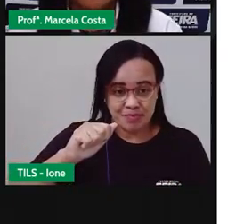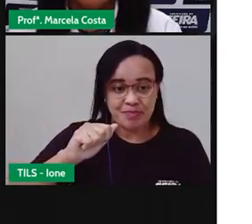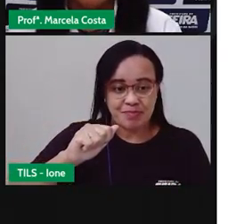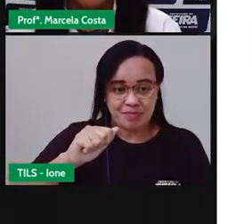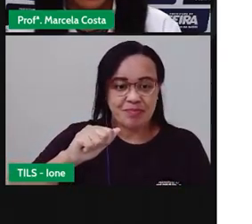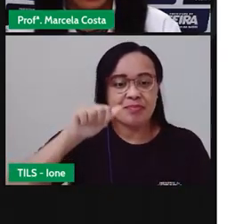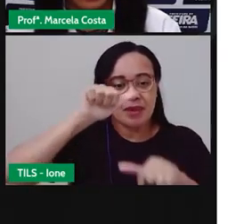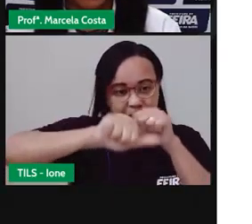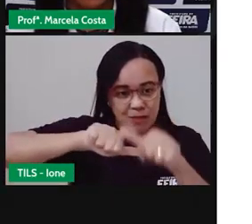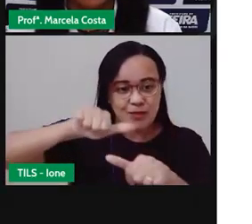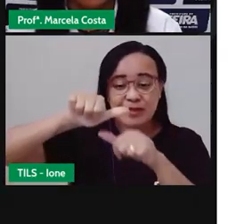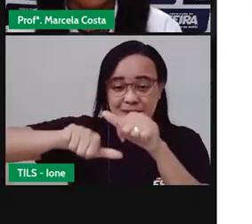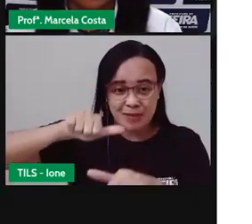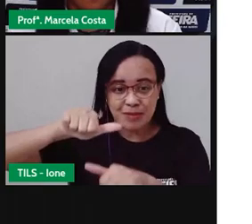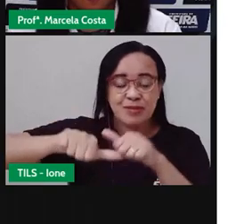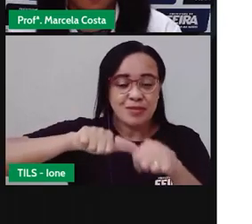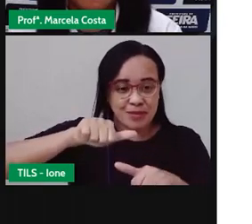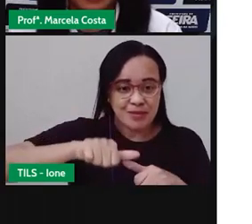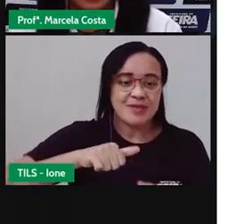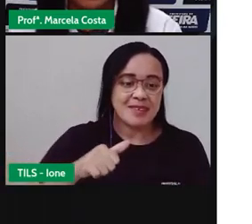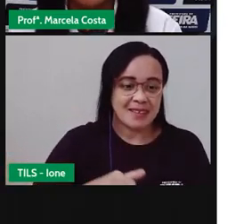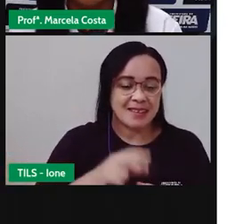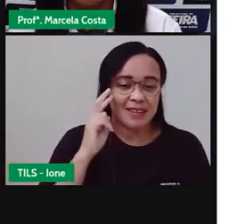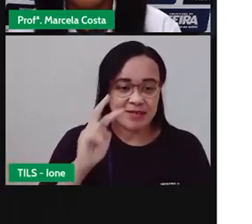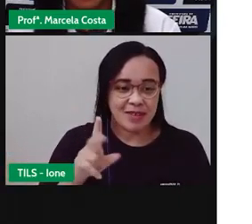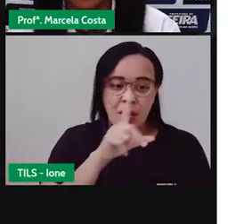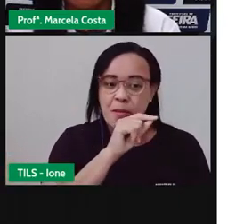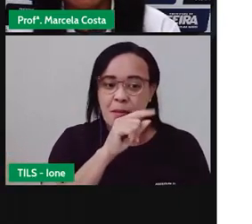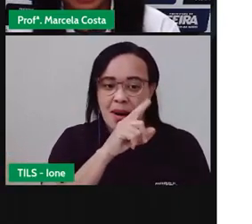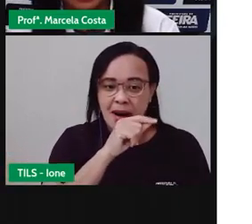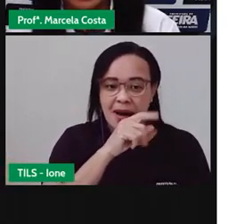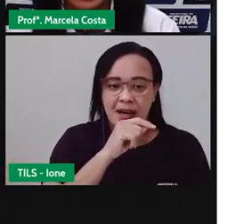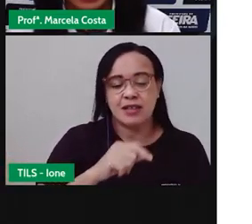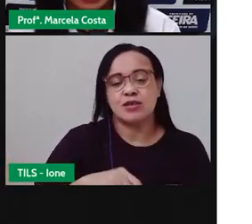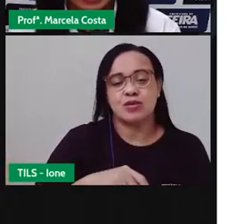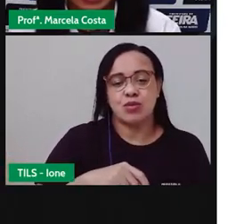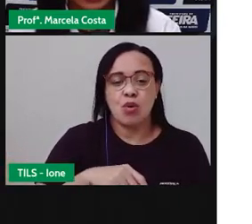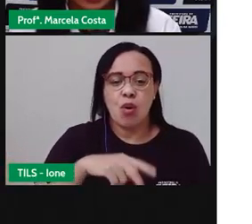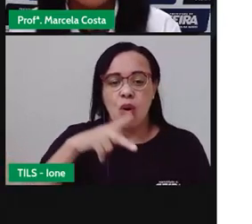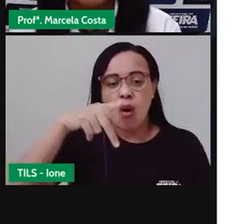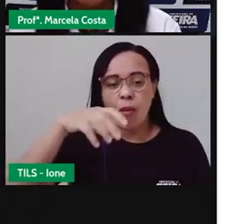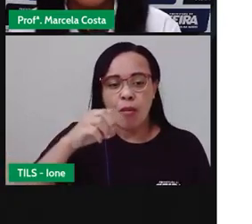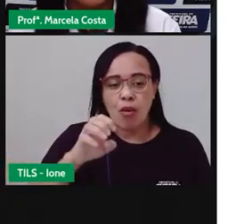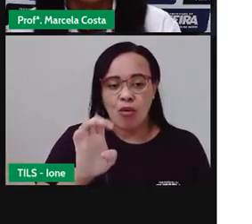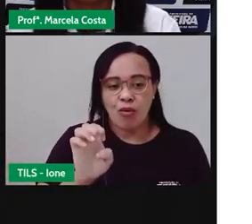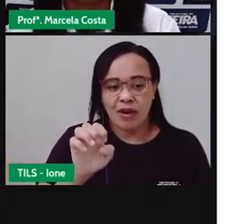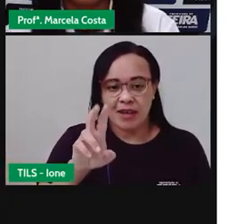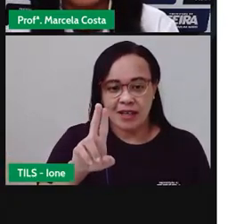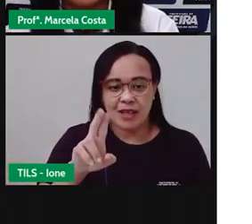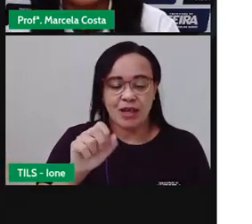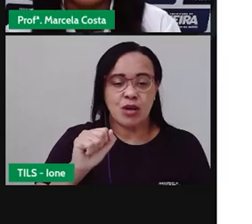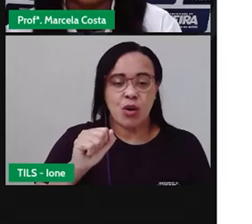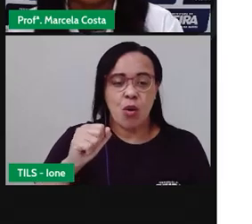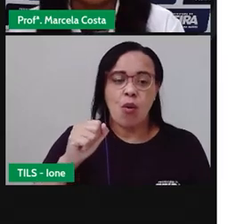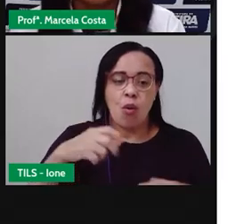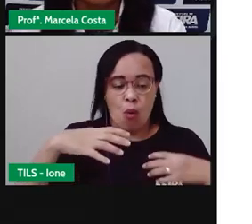roeu, poeu, roupa, polpa, rei virou